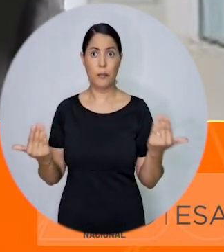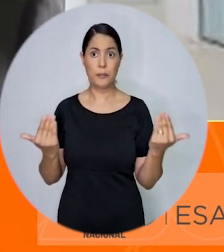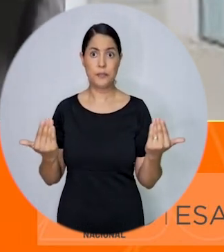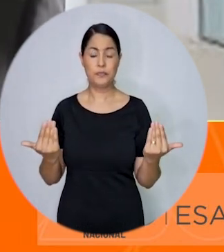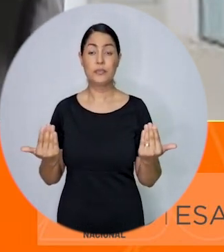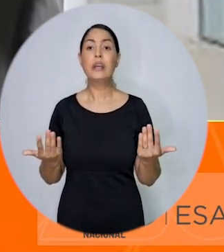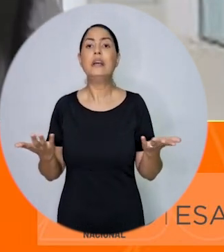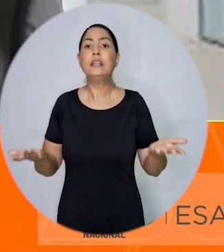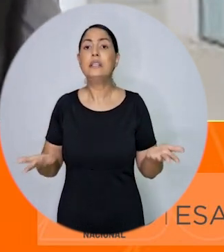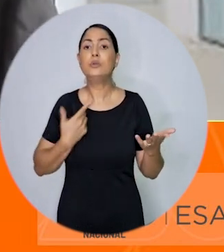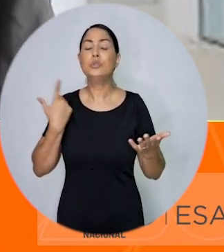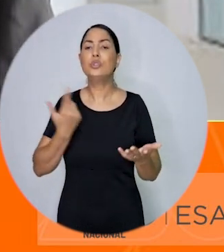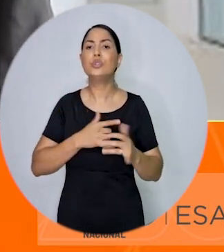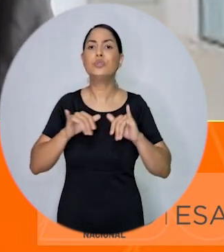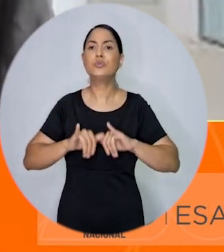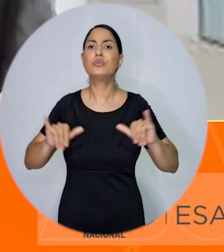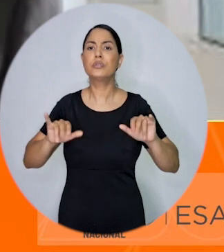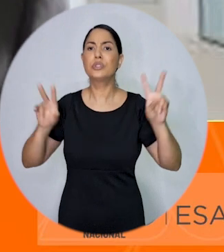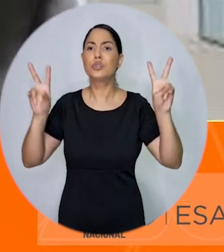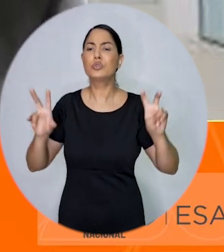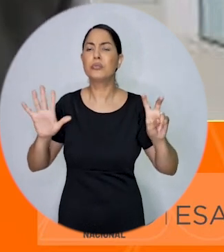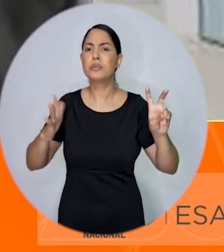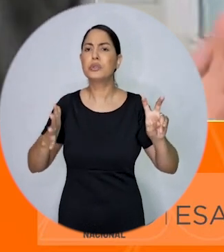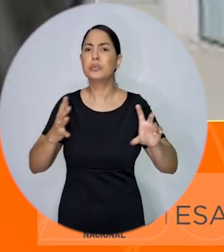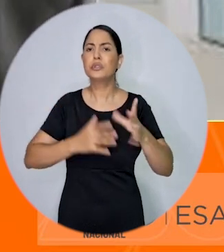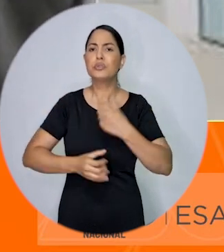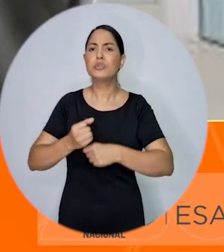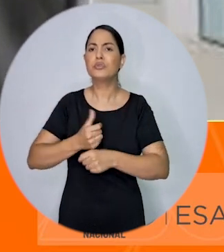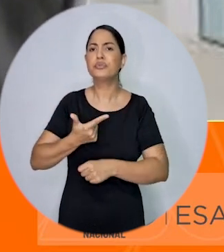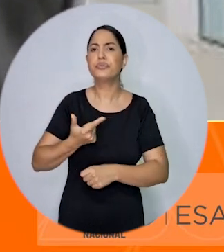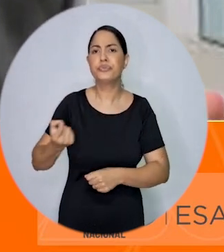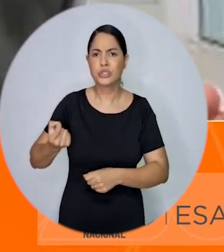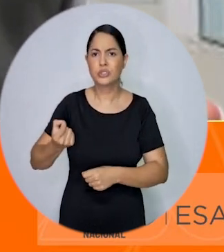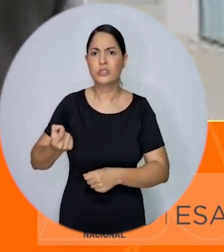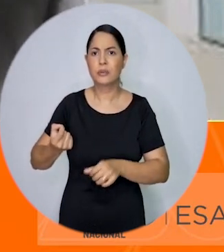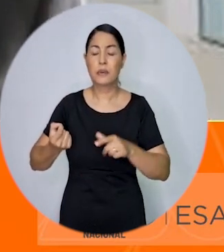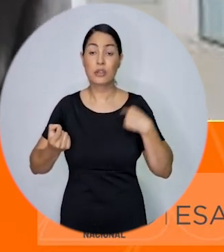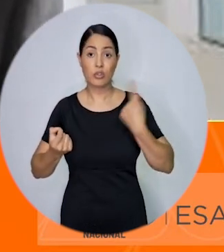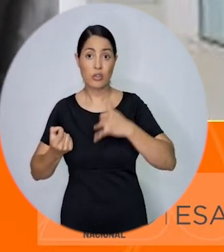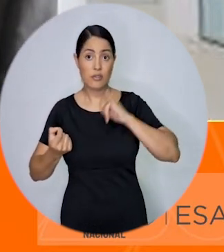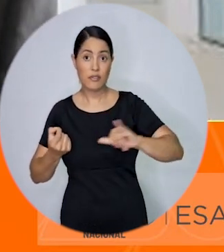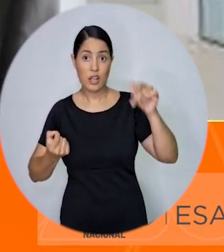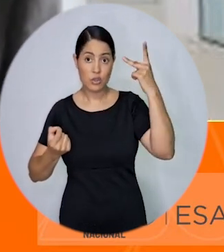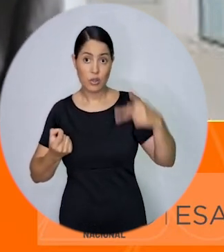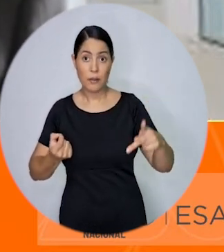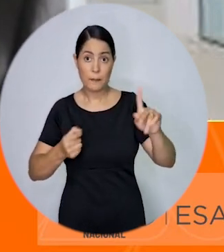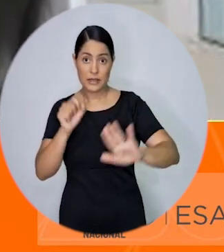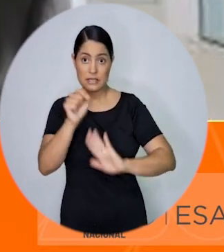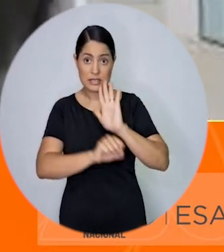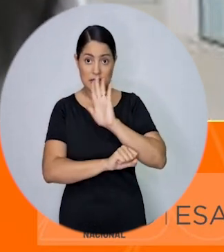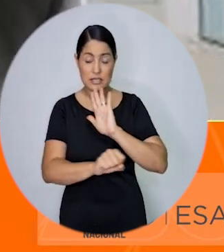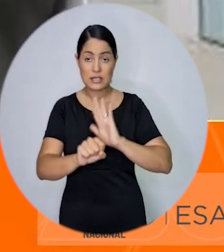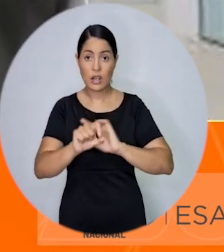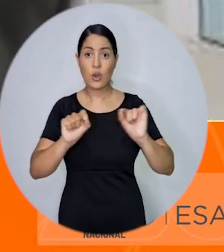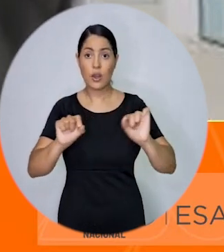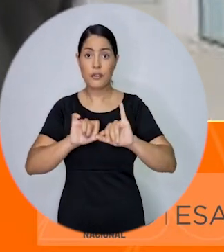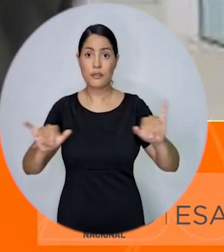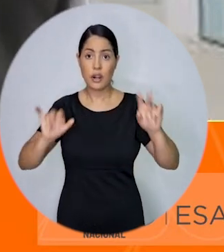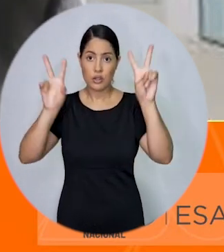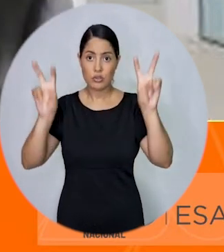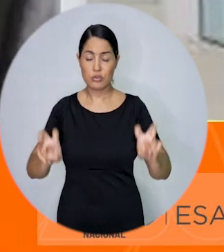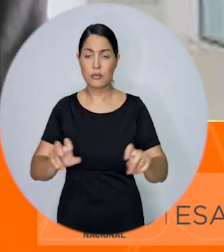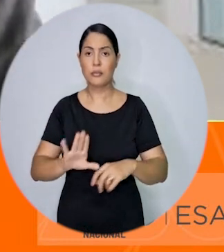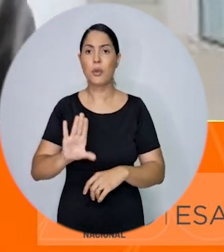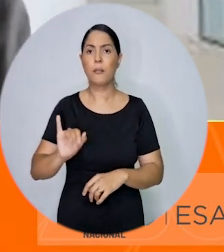como a gente tem hoje. Se a gente fosse falar 20 anos atrás, eu vou falar já neste século, de blockchain,